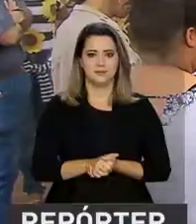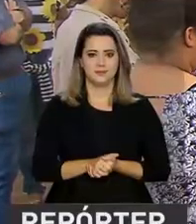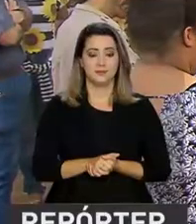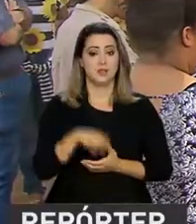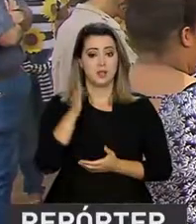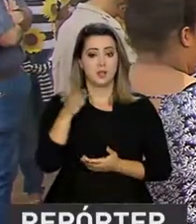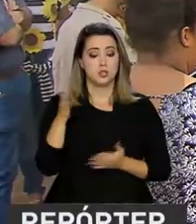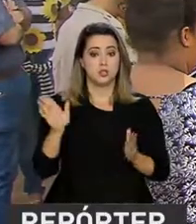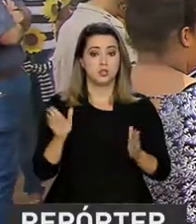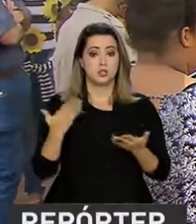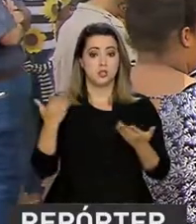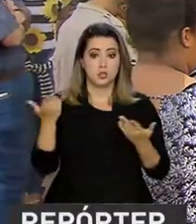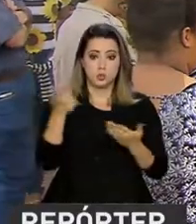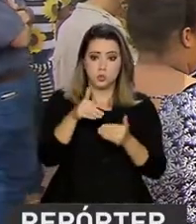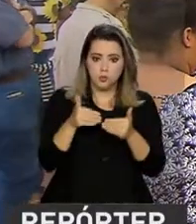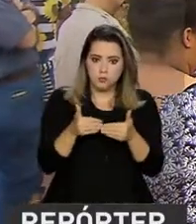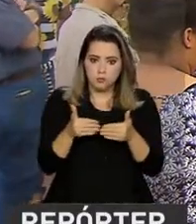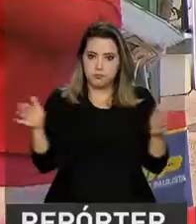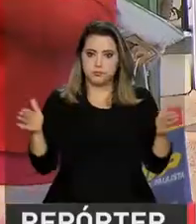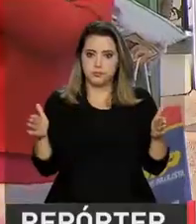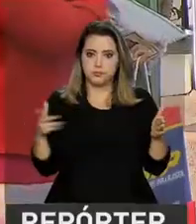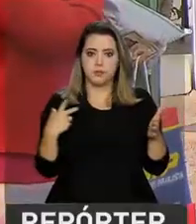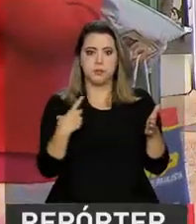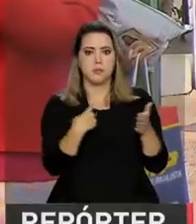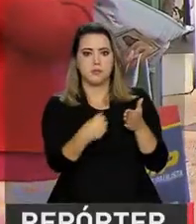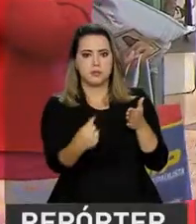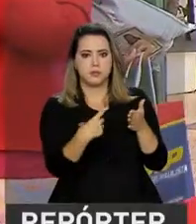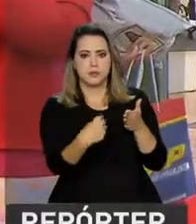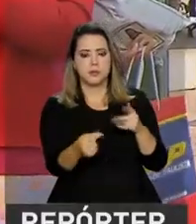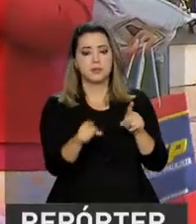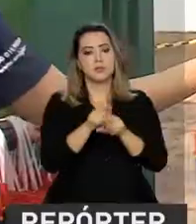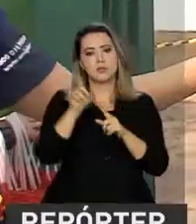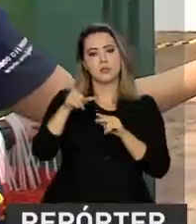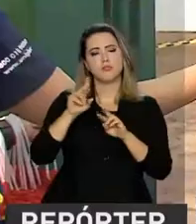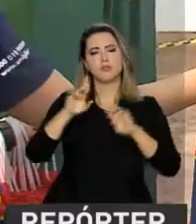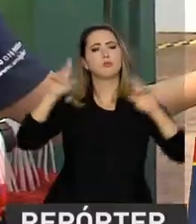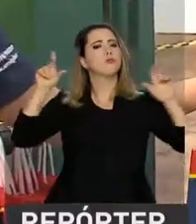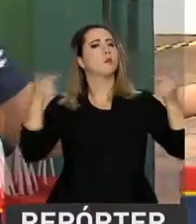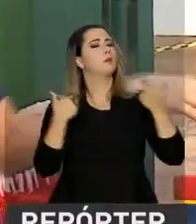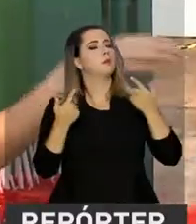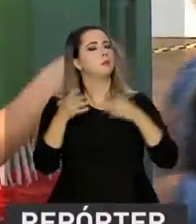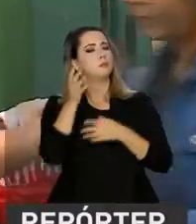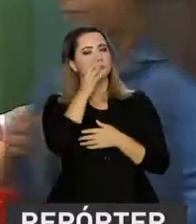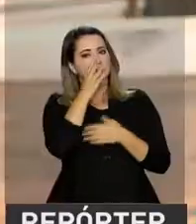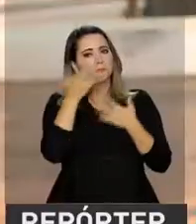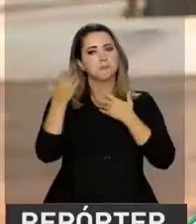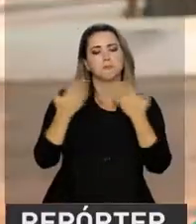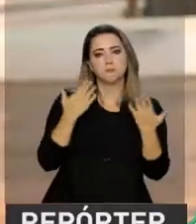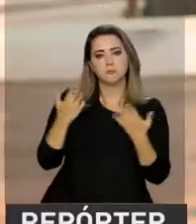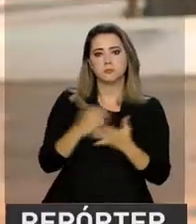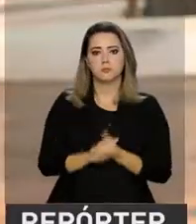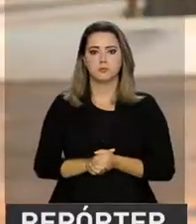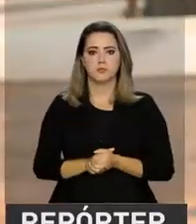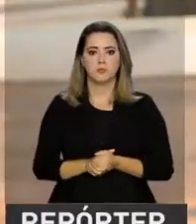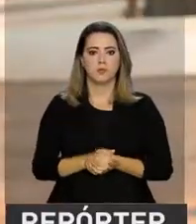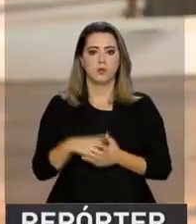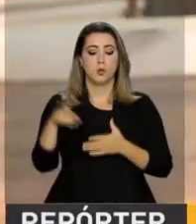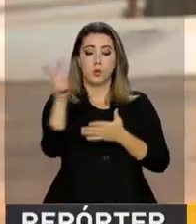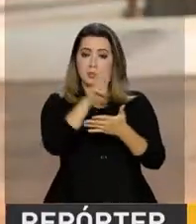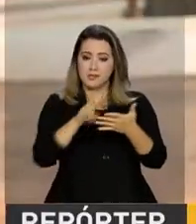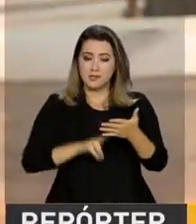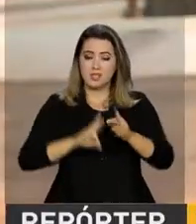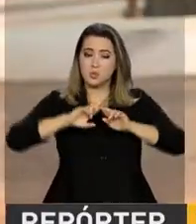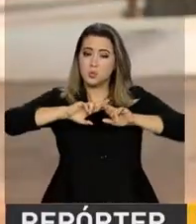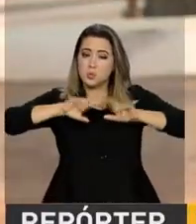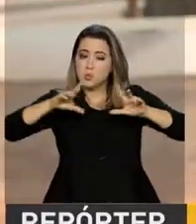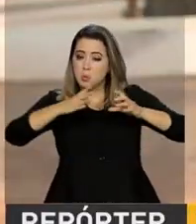Já com os portões novamente abertos, as impressões variaram em relação ao conteúdo cobrado. Fora os textos que foram bem grandes,